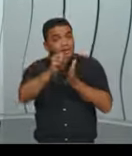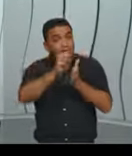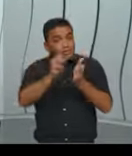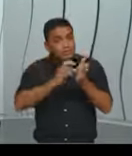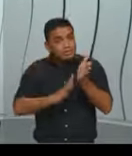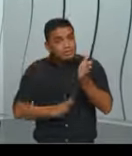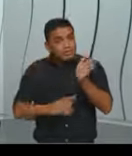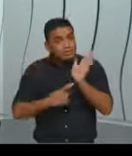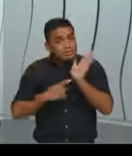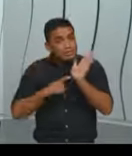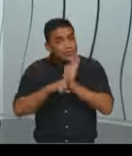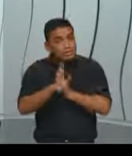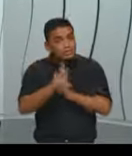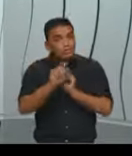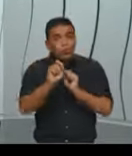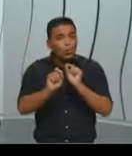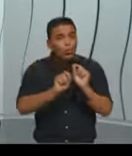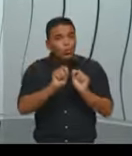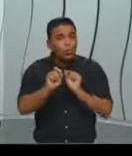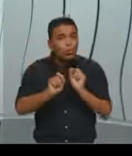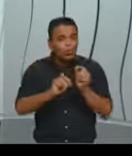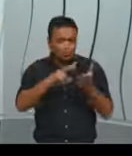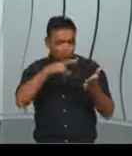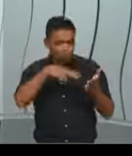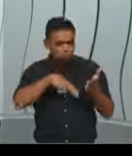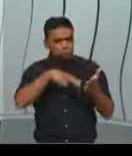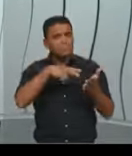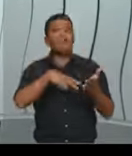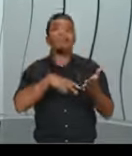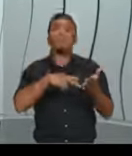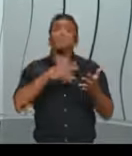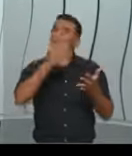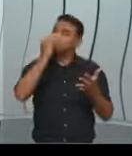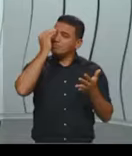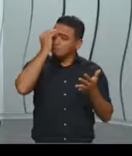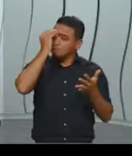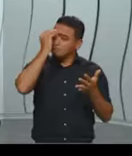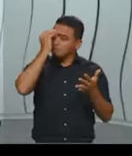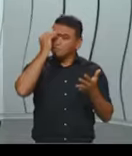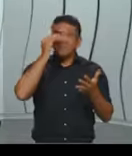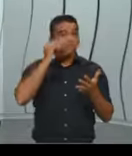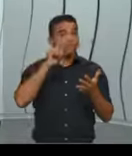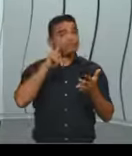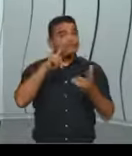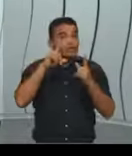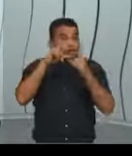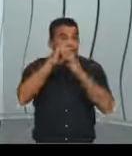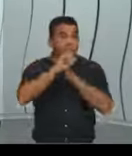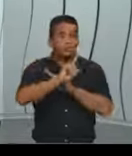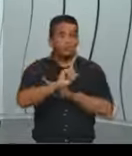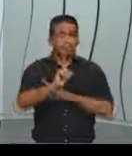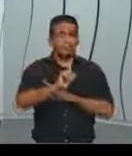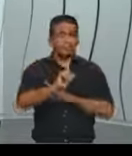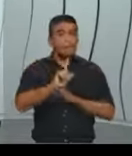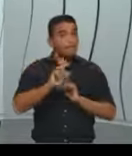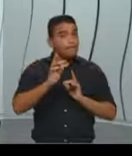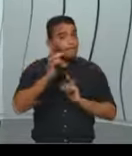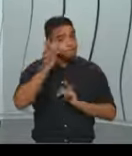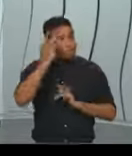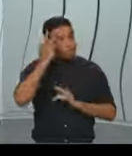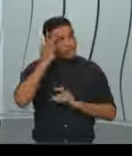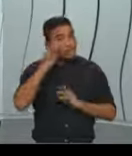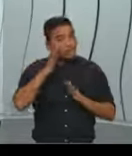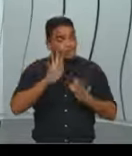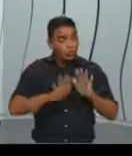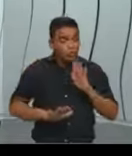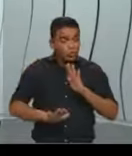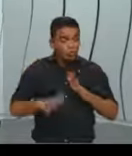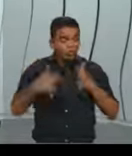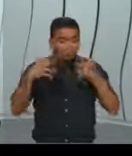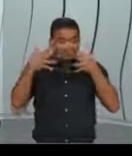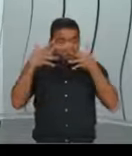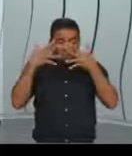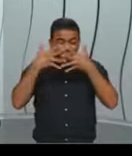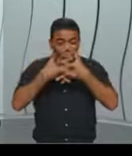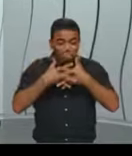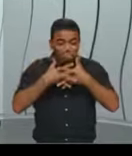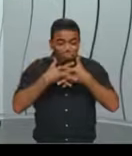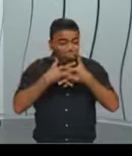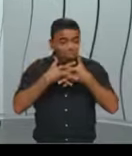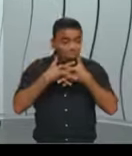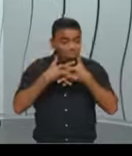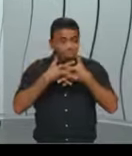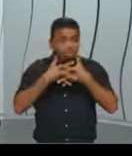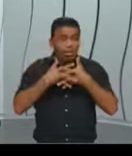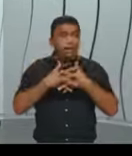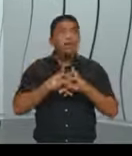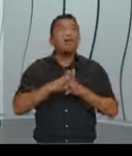exercícios. Sempre, tá bom? Sempre. Não é difícil, mas faz confusão na gente. A gente fica